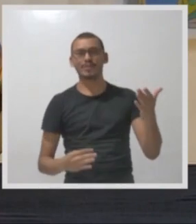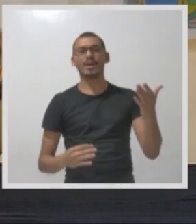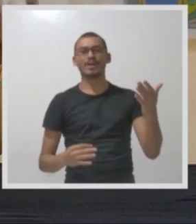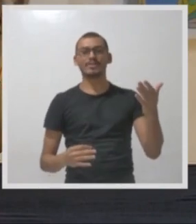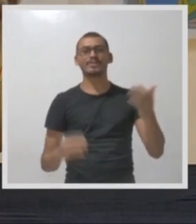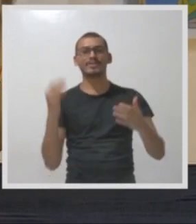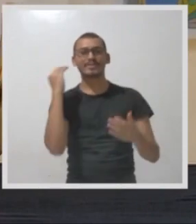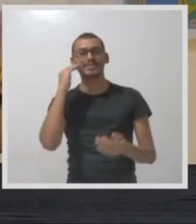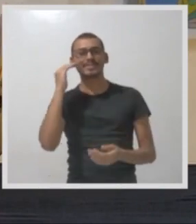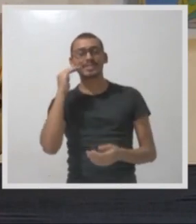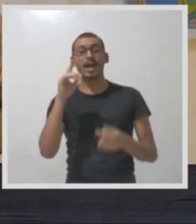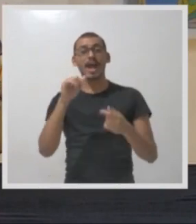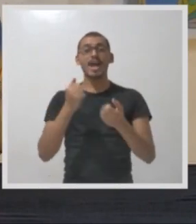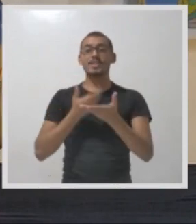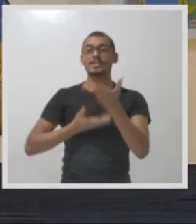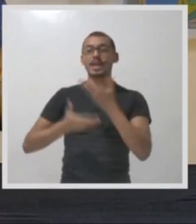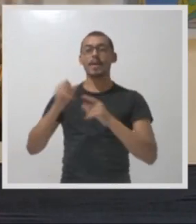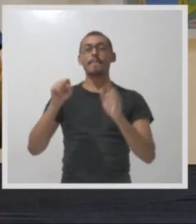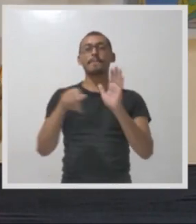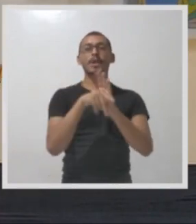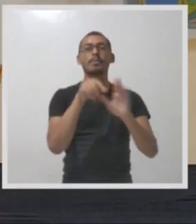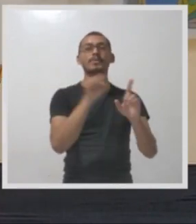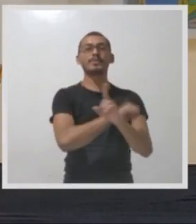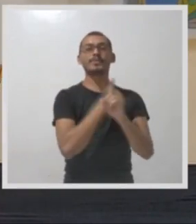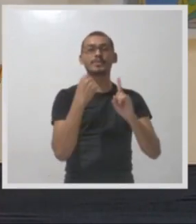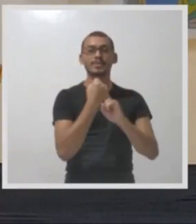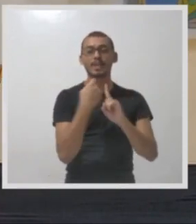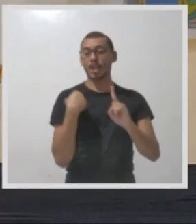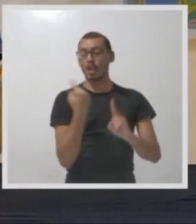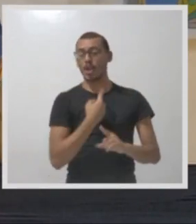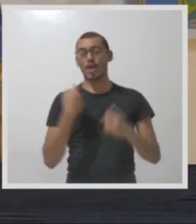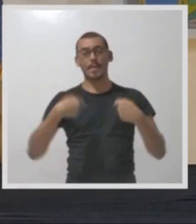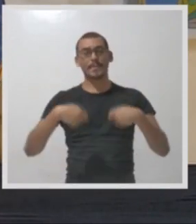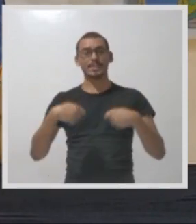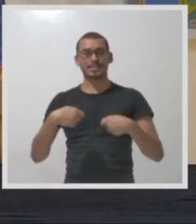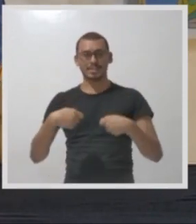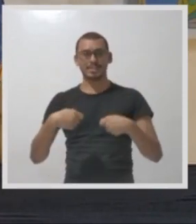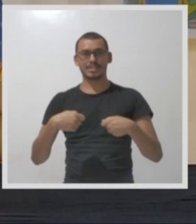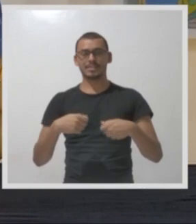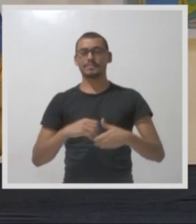são sociais. São as nossas necessidades, tudo bem?